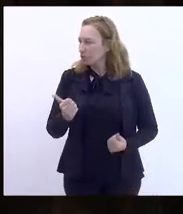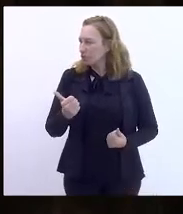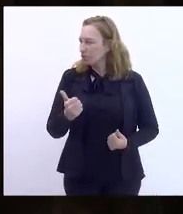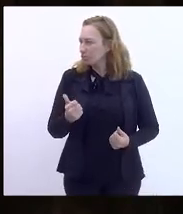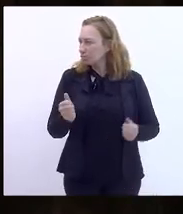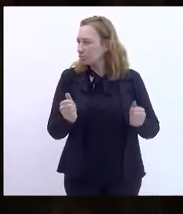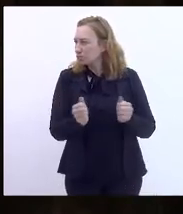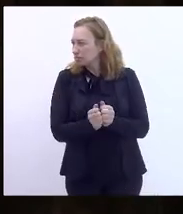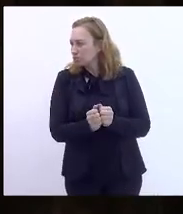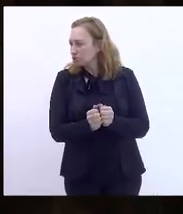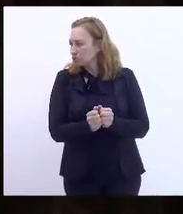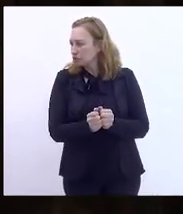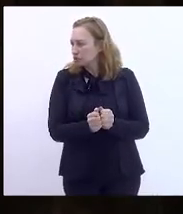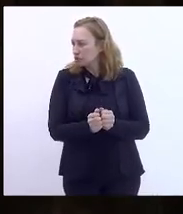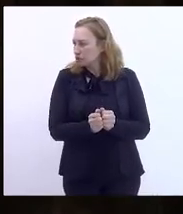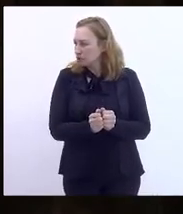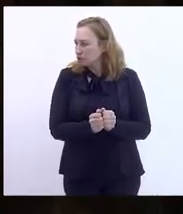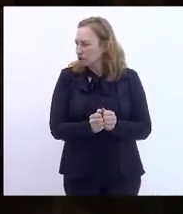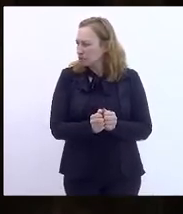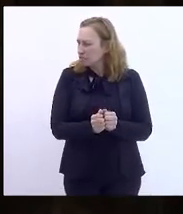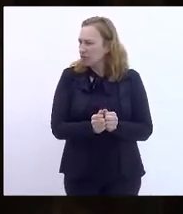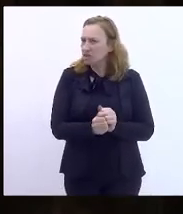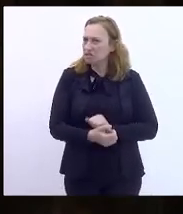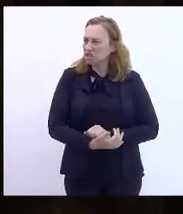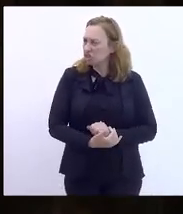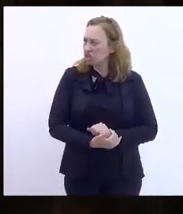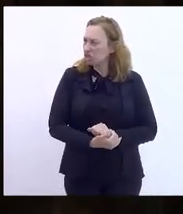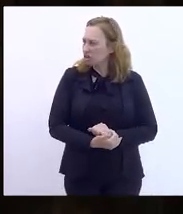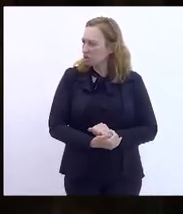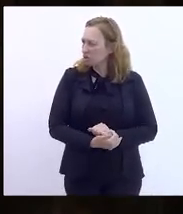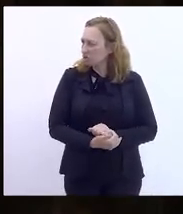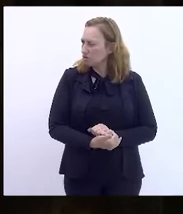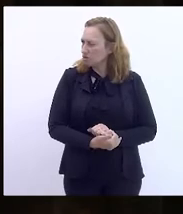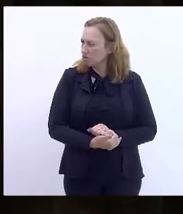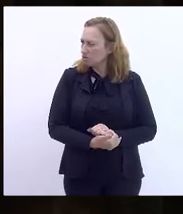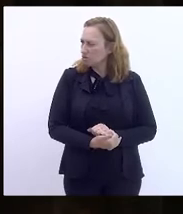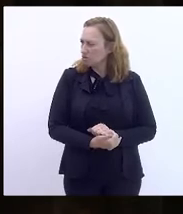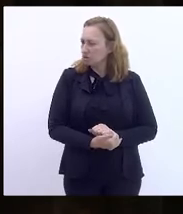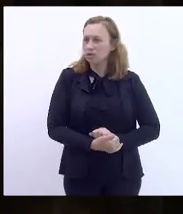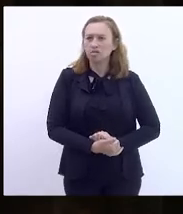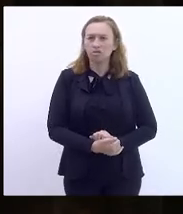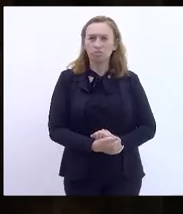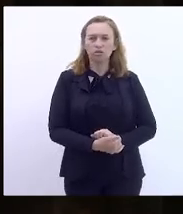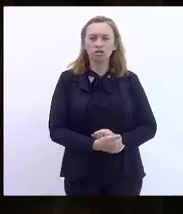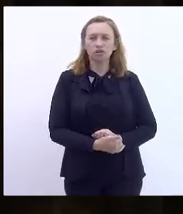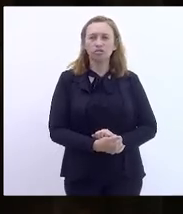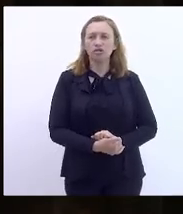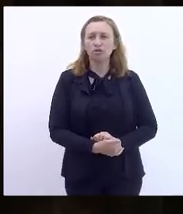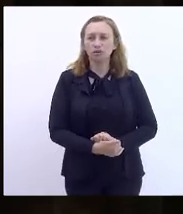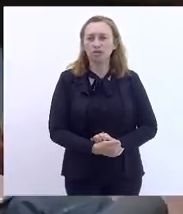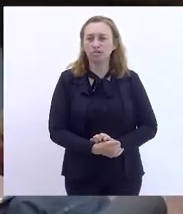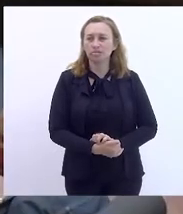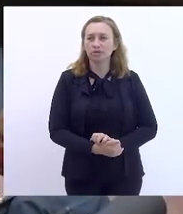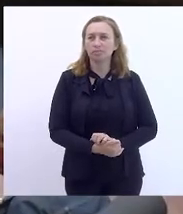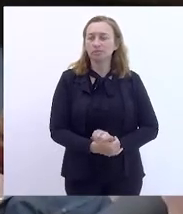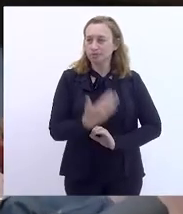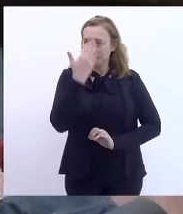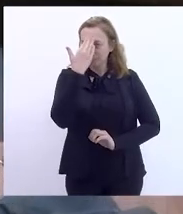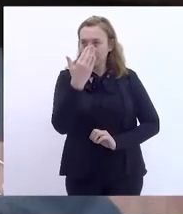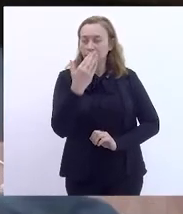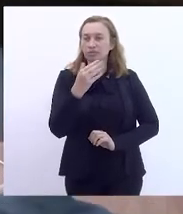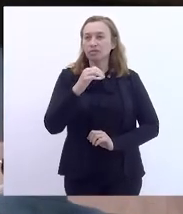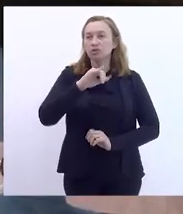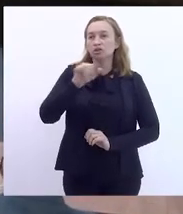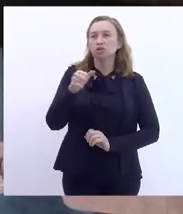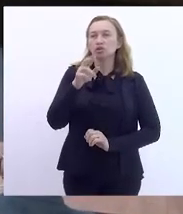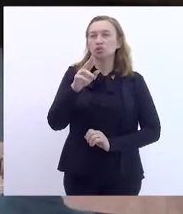vamos continuar mobilizando na luta direta Muito obrigado aqui por essa saudação mão na obrigada obrigada